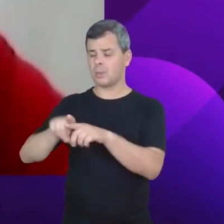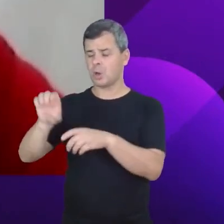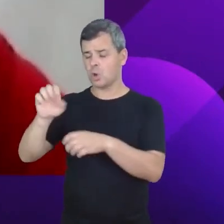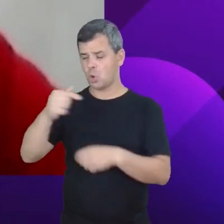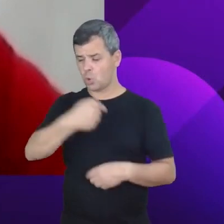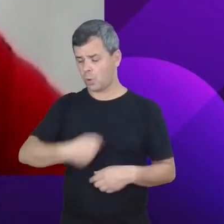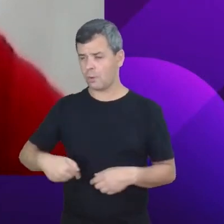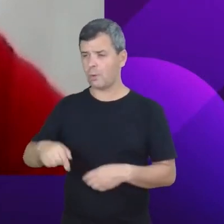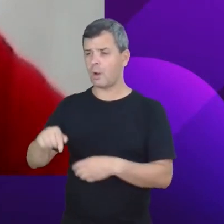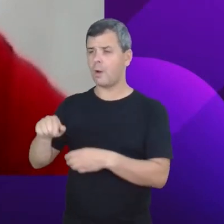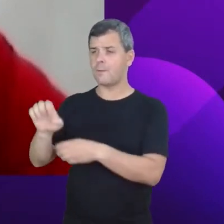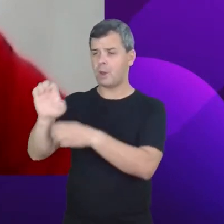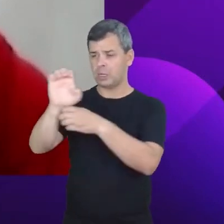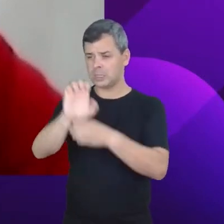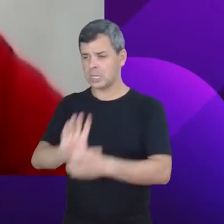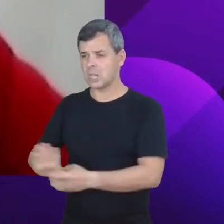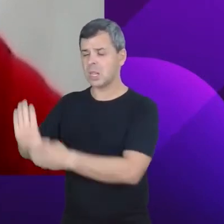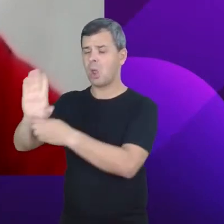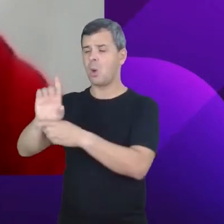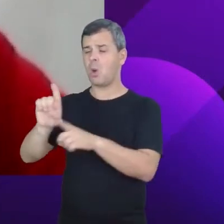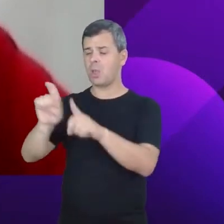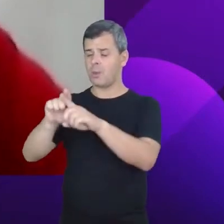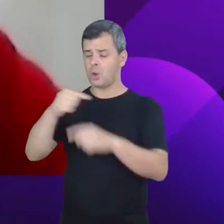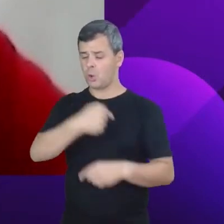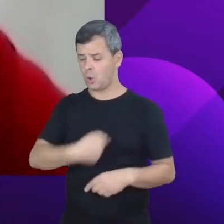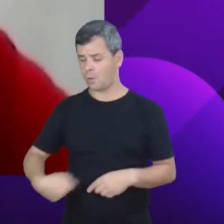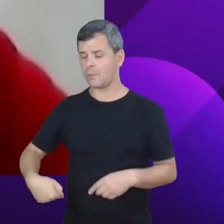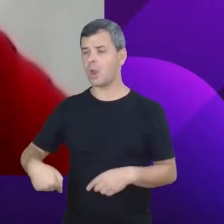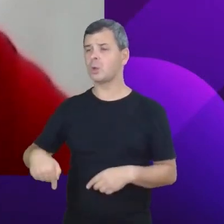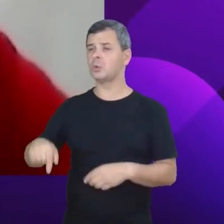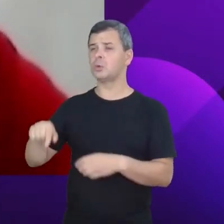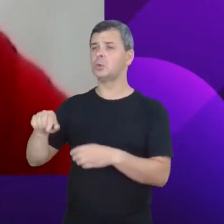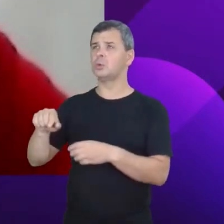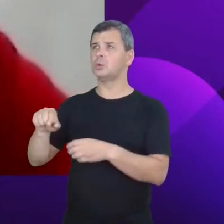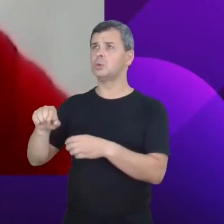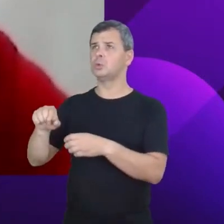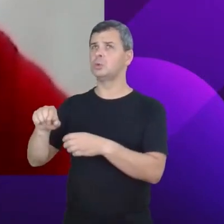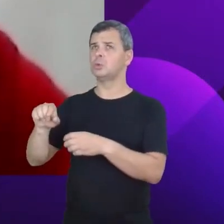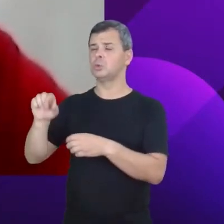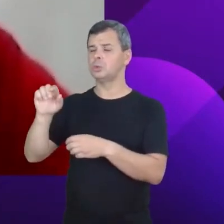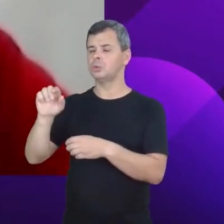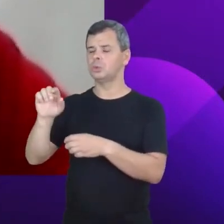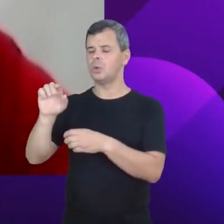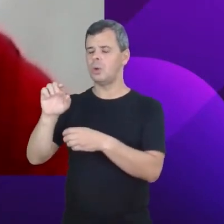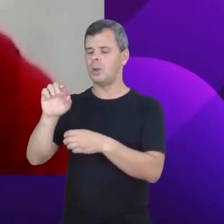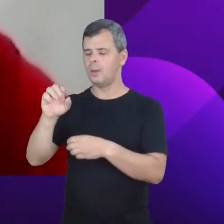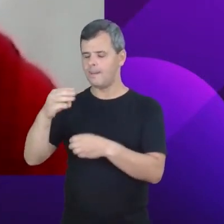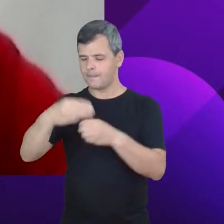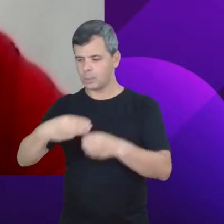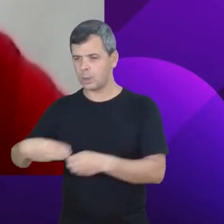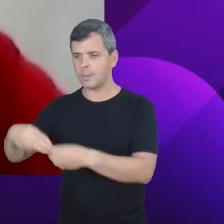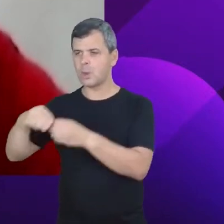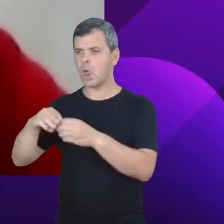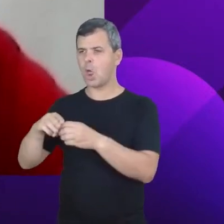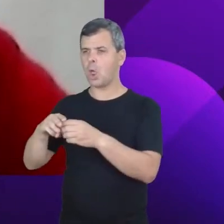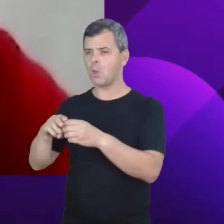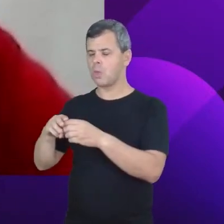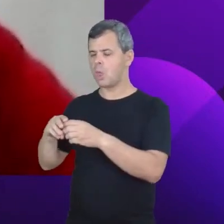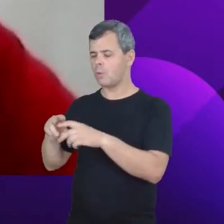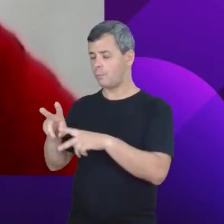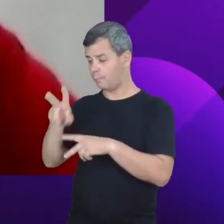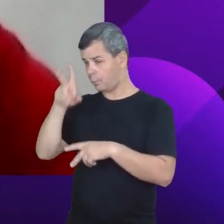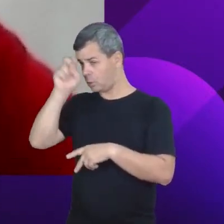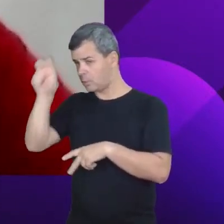dos governos municipais, a pauta do meio ambiente, do fortalecimento da agricultura